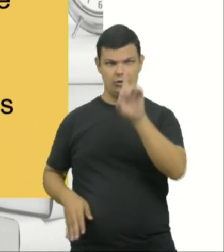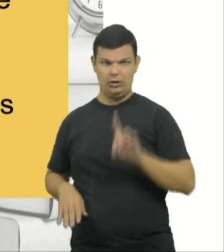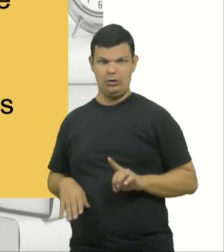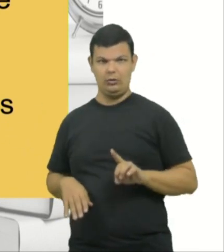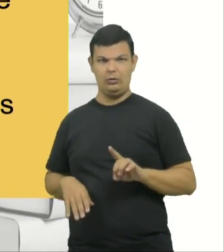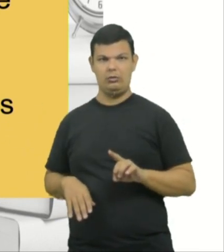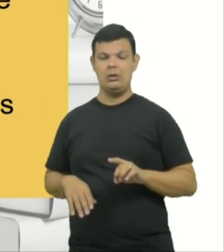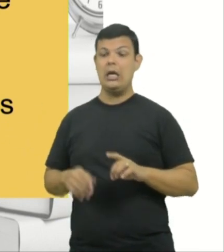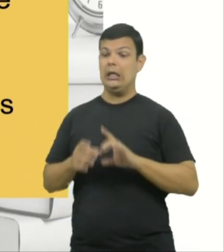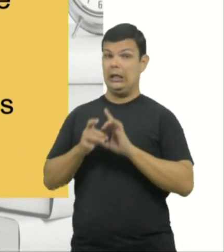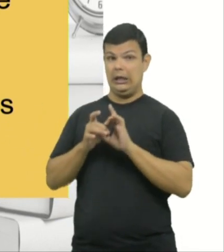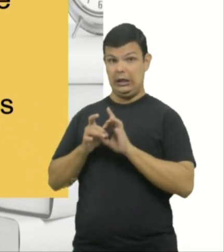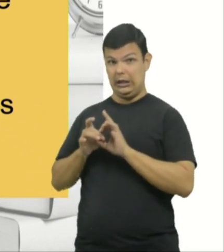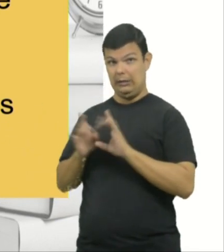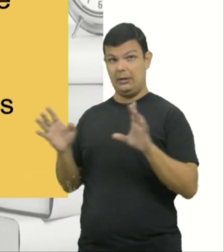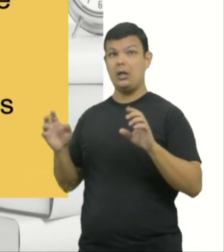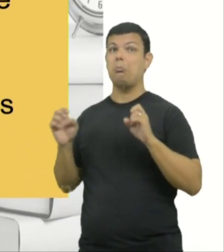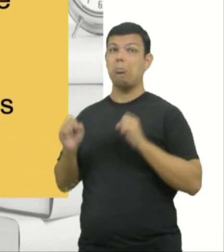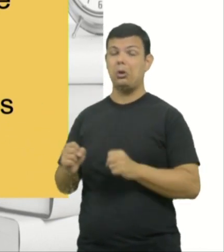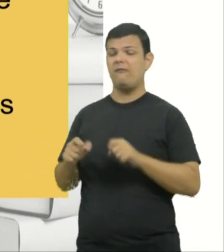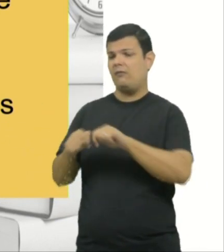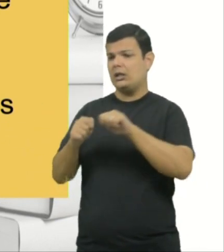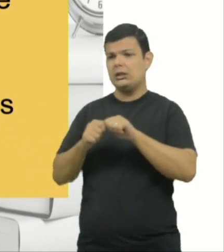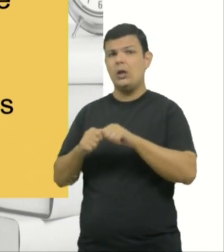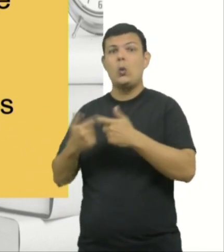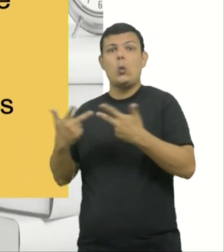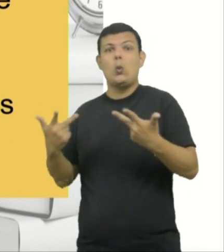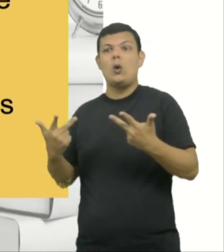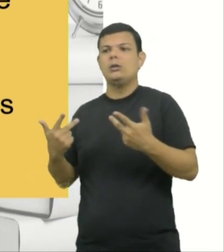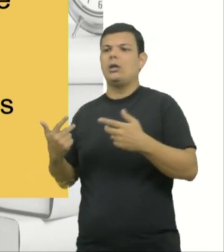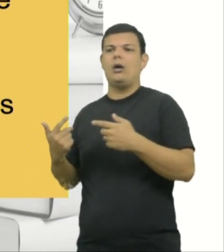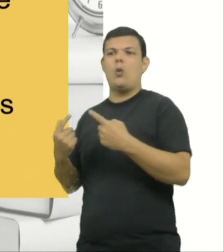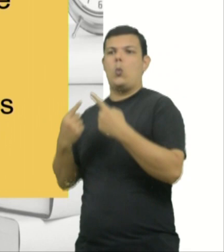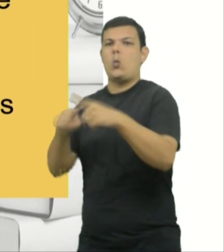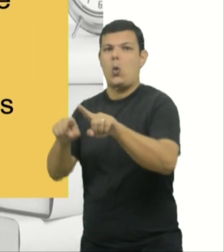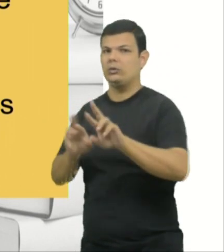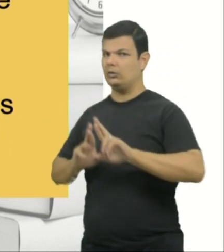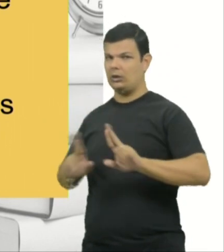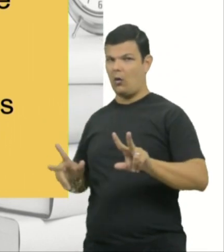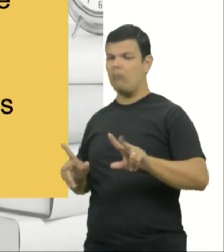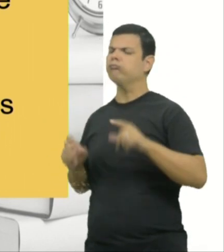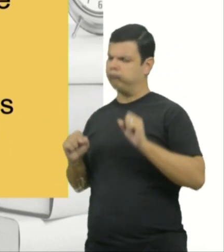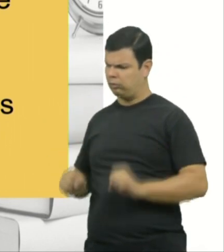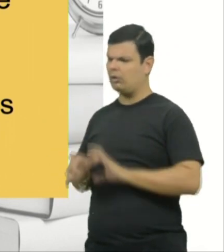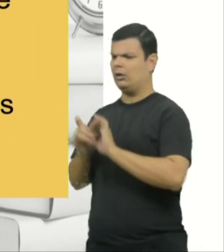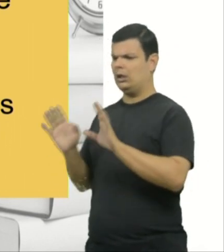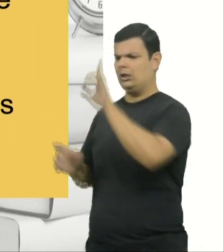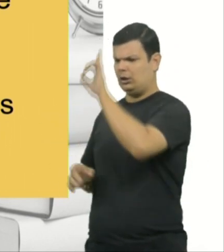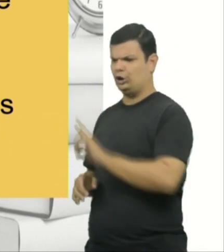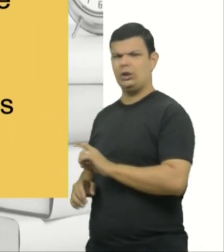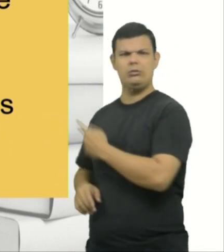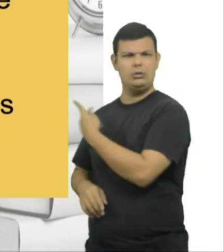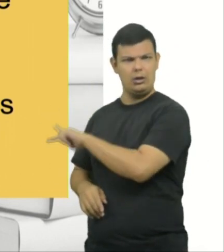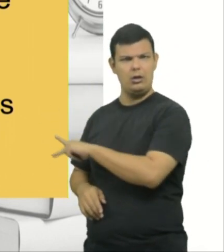A liberdade é poder fazer tudo aquilo que não prejudique o próximo. Por isso que se